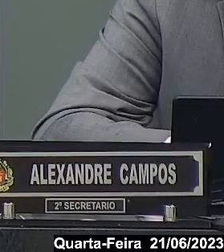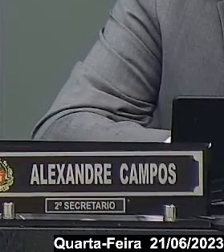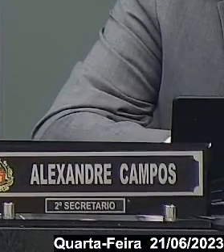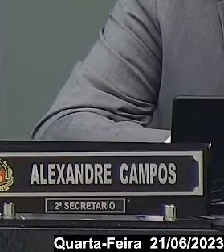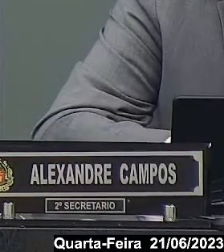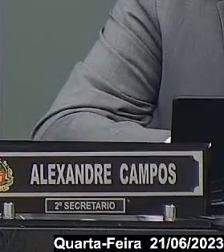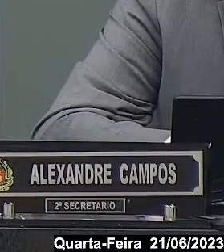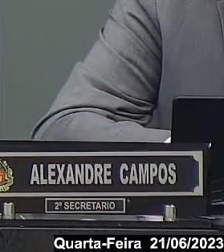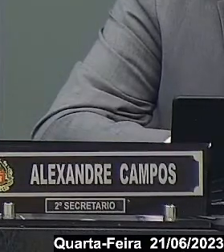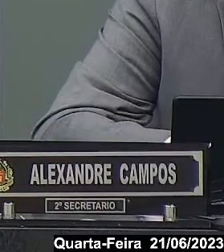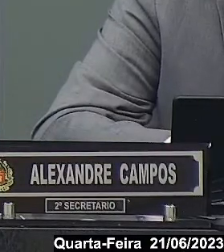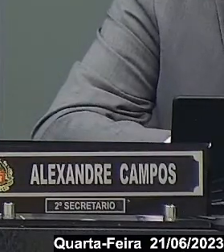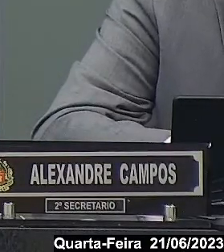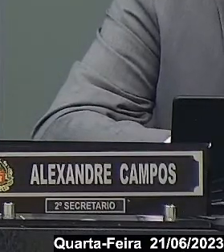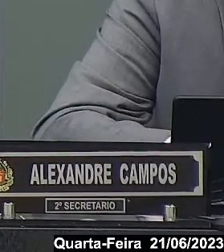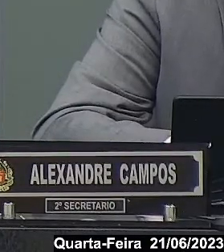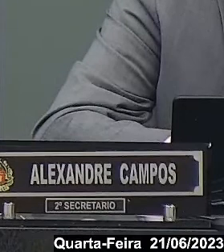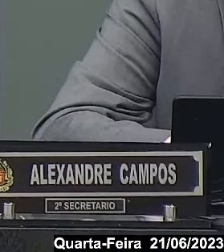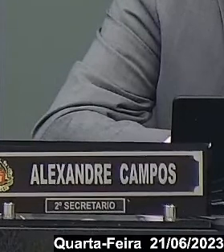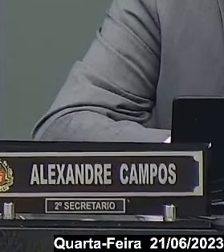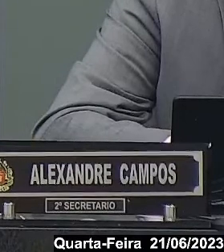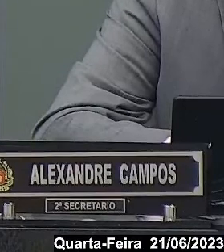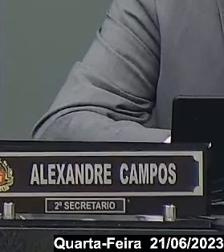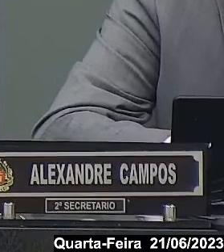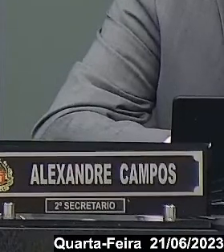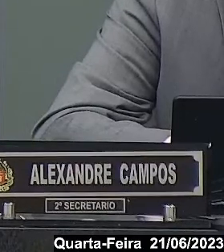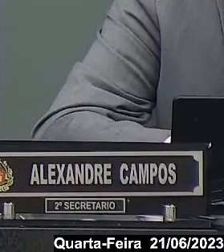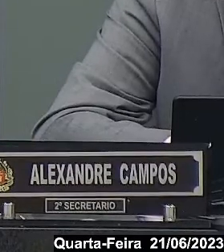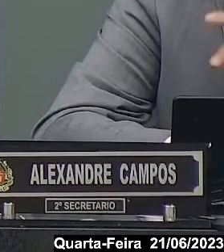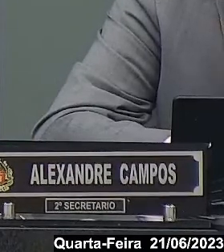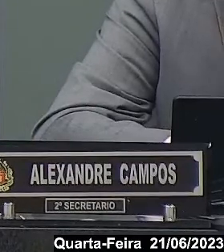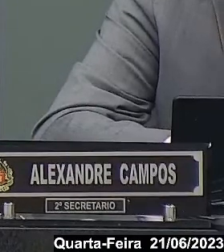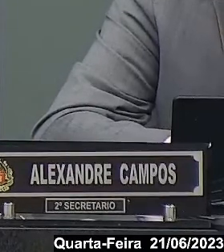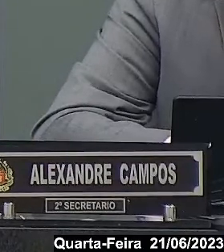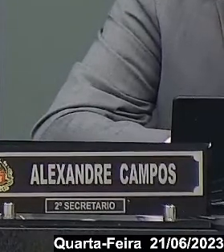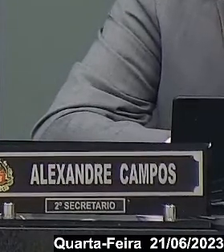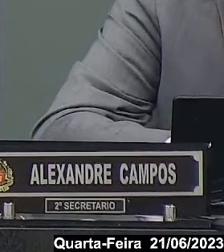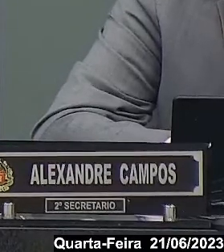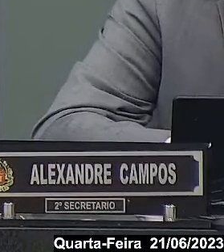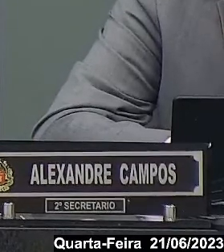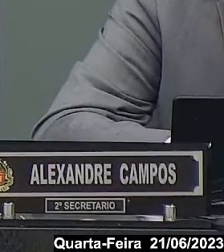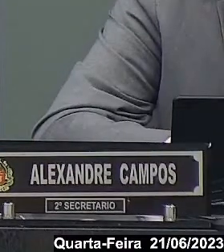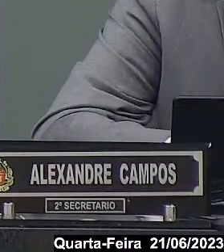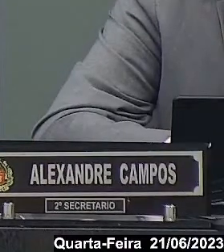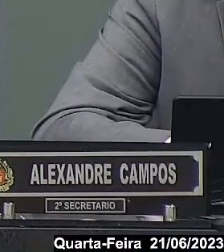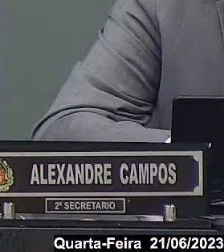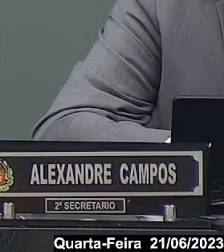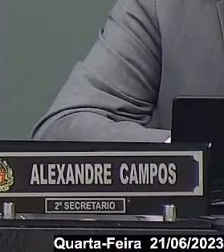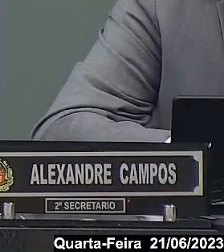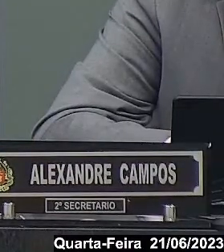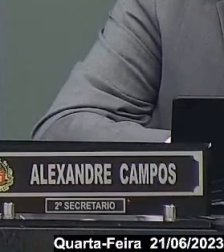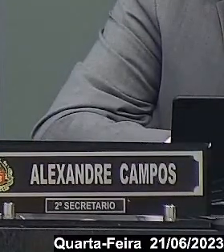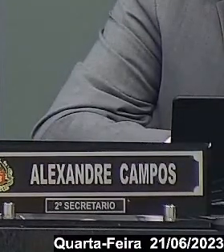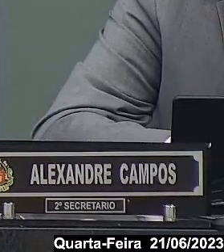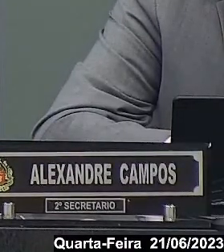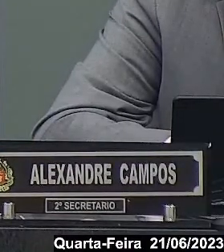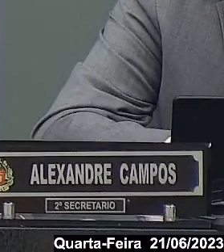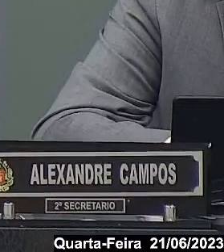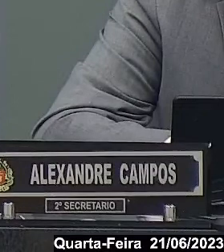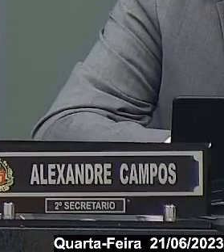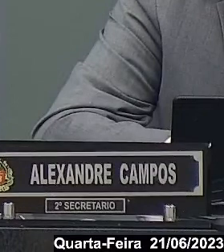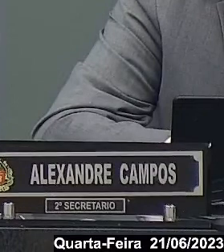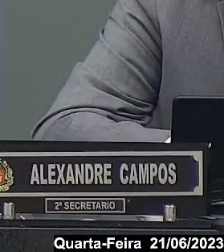vereadores Aline Lima dos Santos, Francisco Nadio Oliveira Vieira, Gideon Santos Nascimento, Gilberto Oliveira da Silva e João Antônio